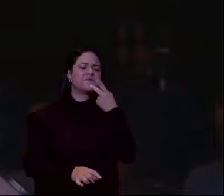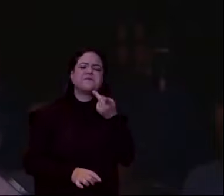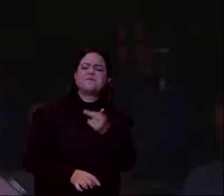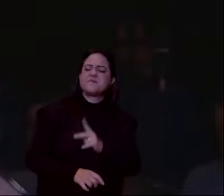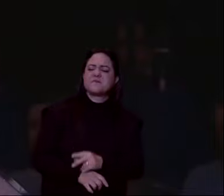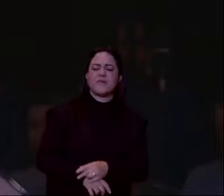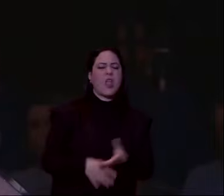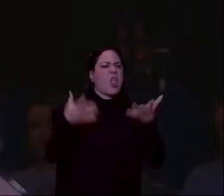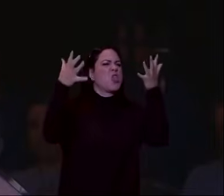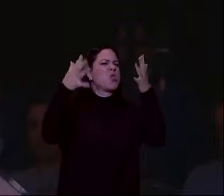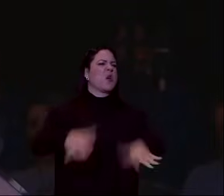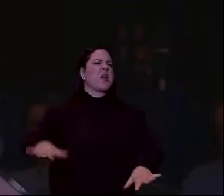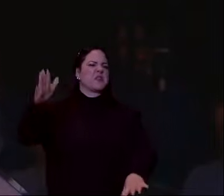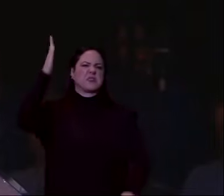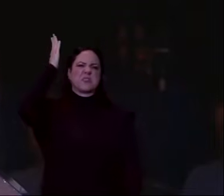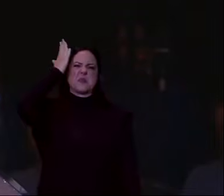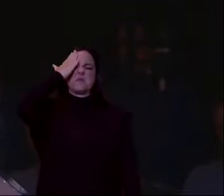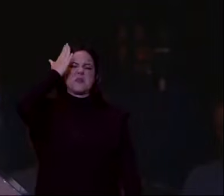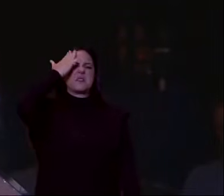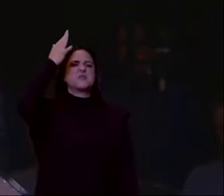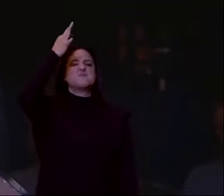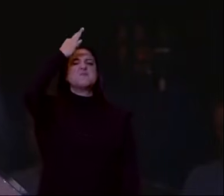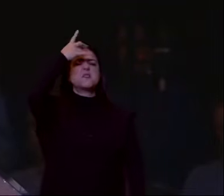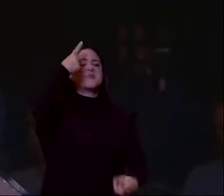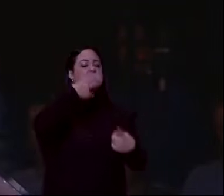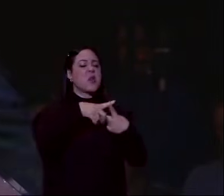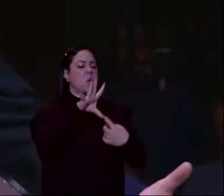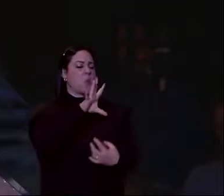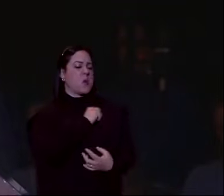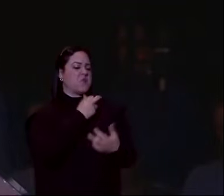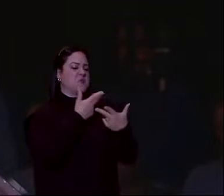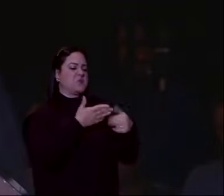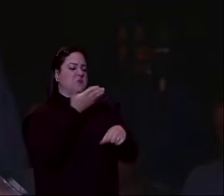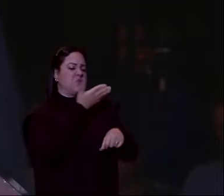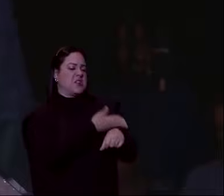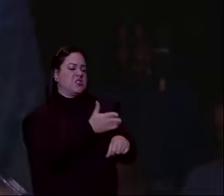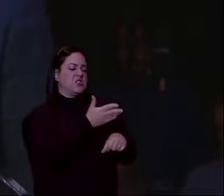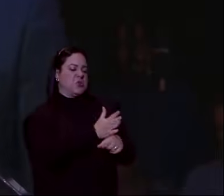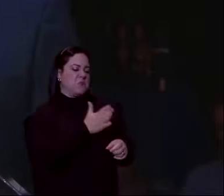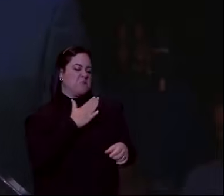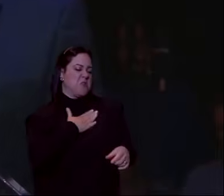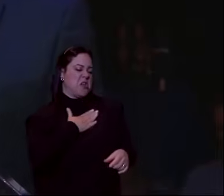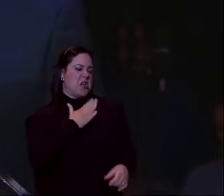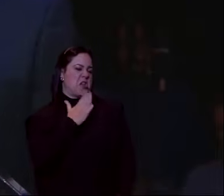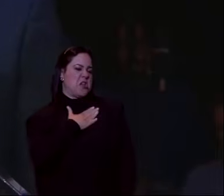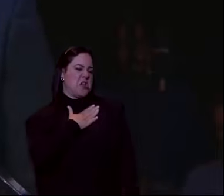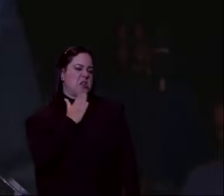não quero ouvir a voz do Espírito porque eu amo as coisas que eu pratico e faço.